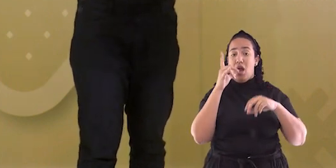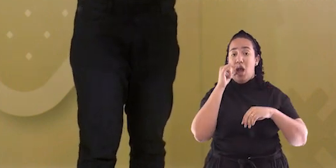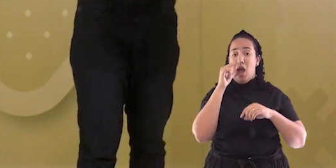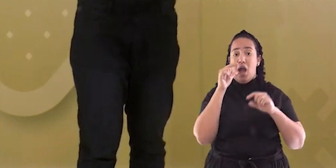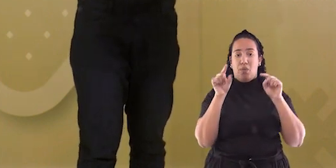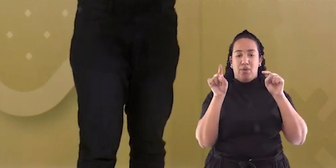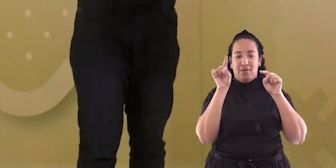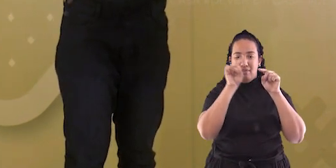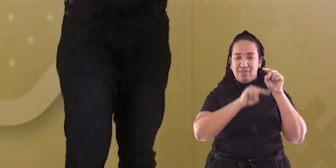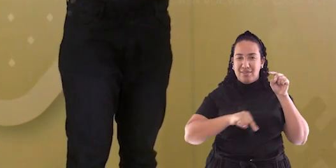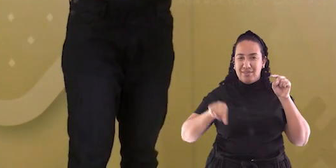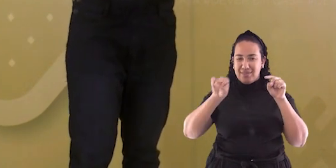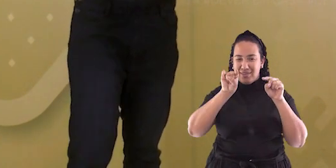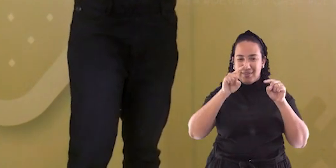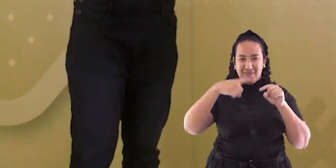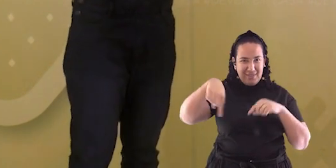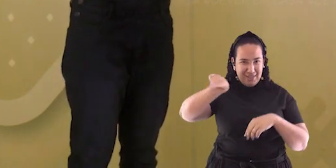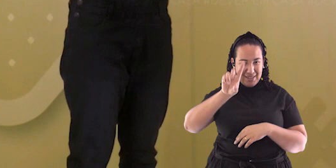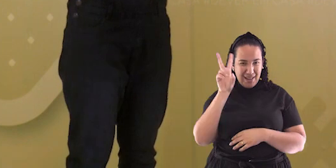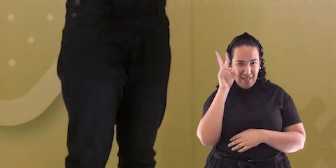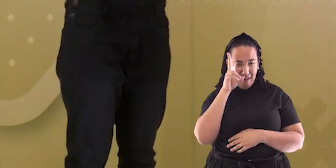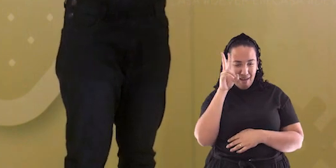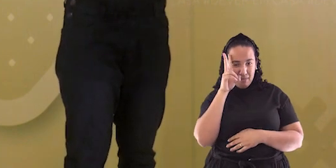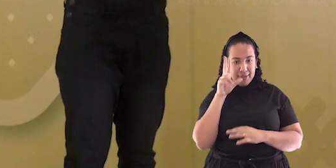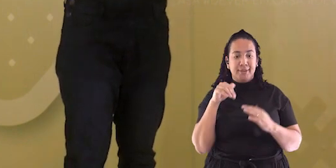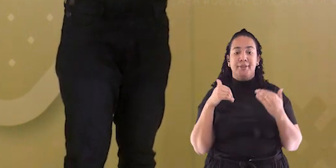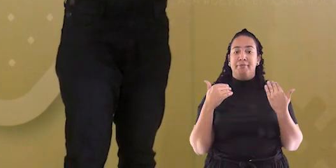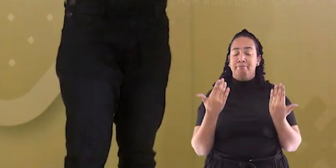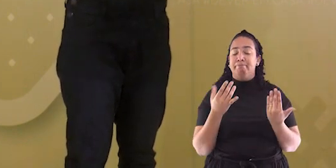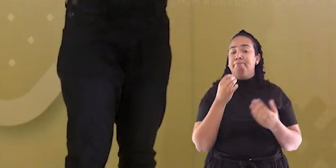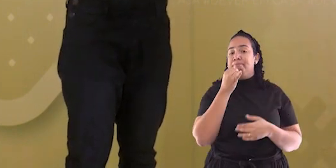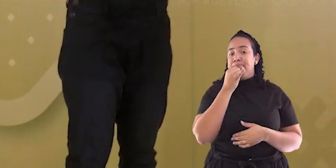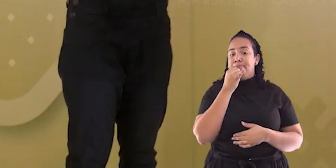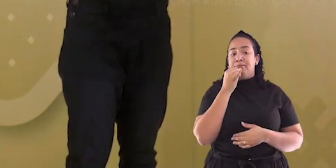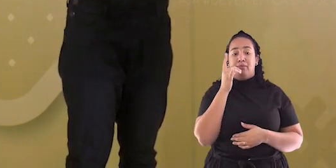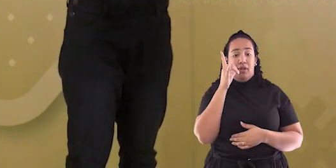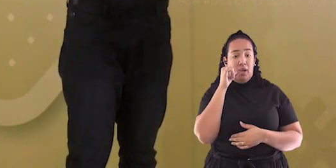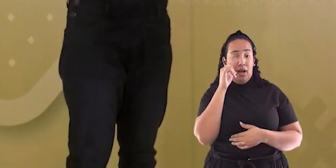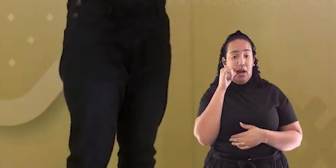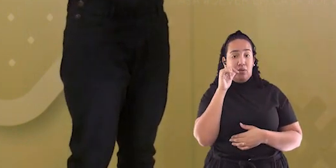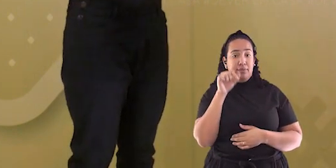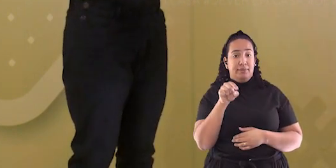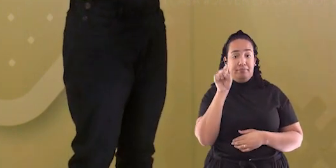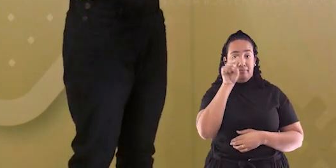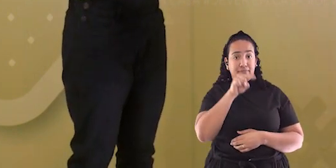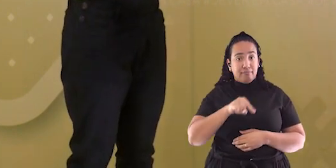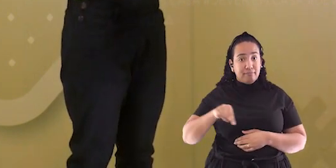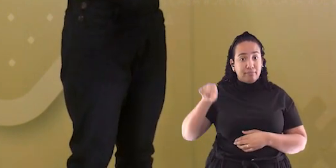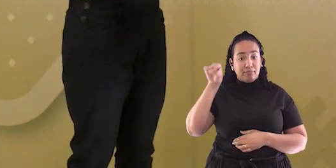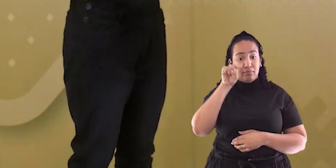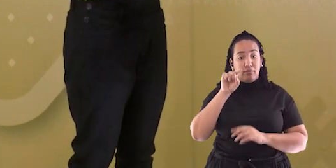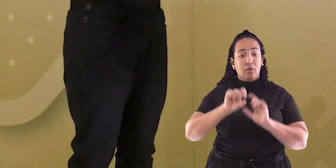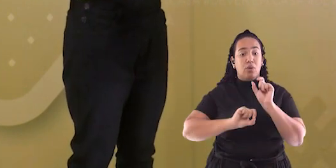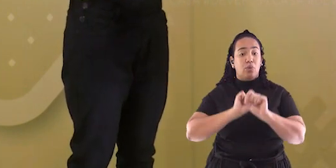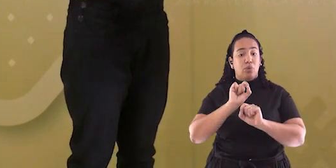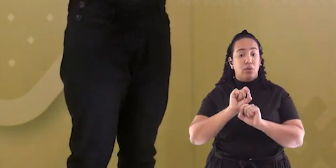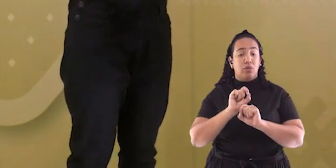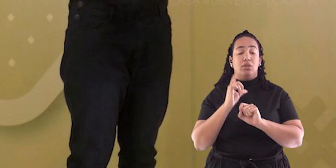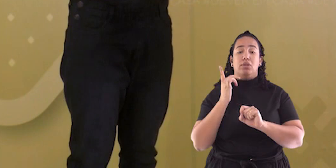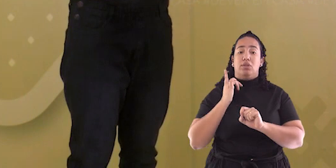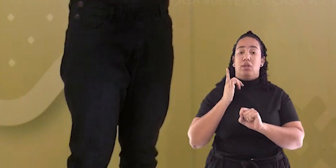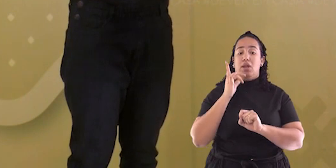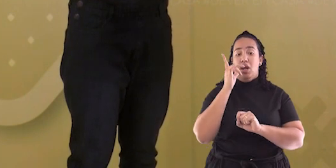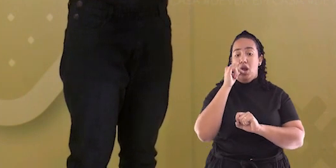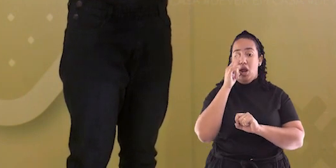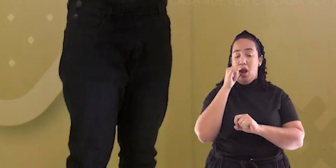se lembra? Pois é, o ciclo da água, também conhecido como ciclo hidrológico, é um conjunto de movimentos e transformações que a água